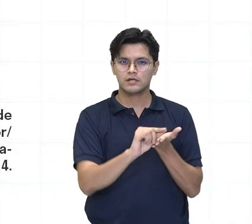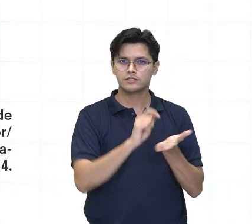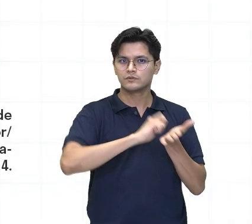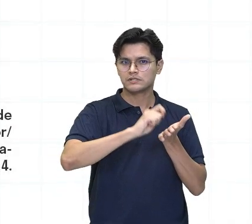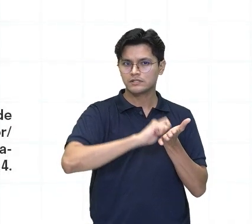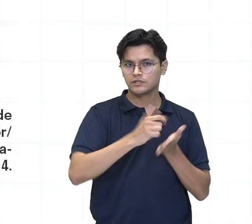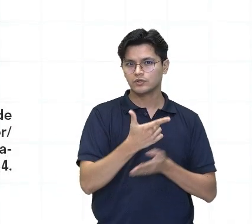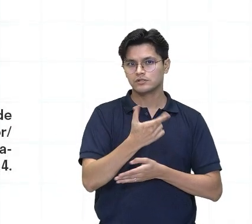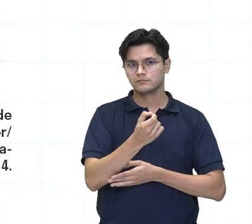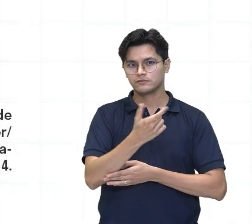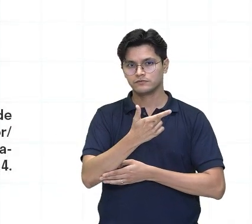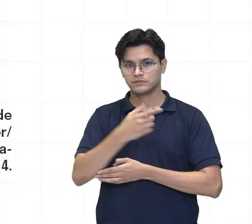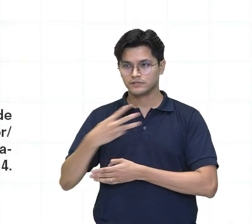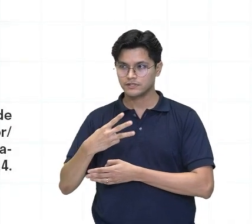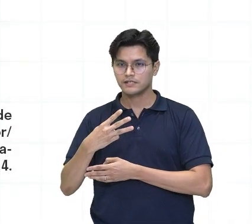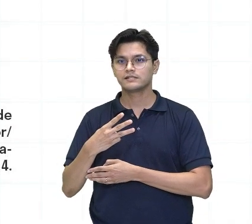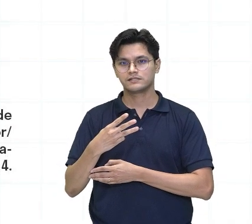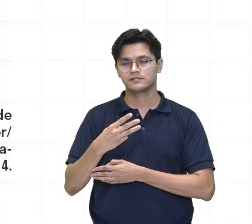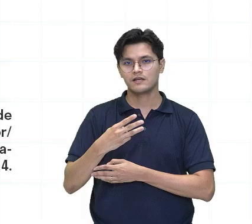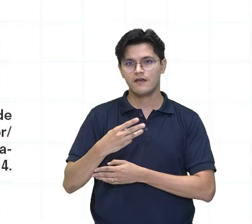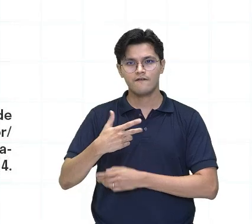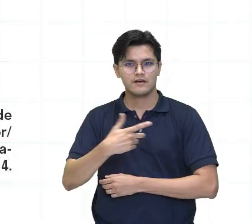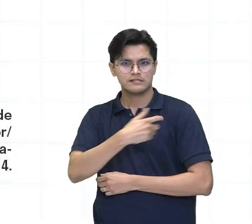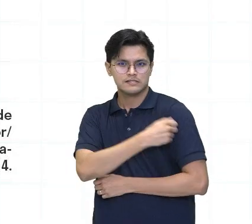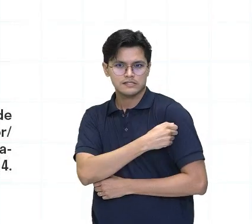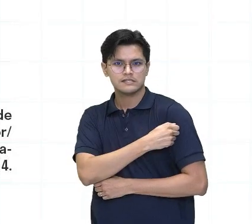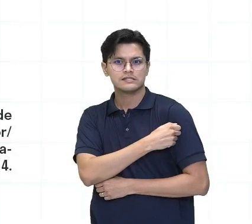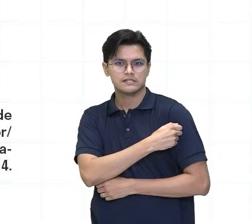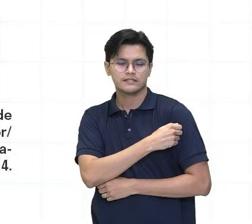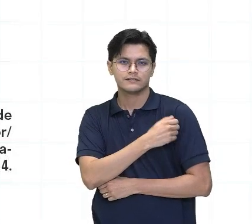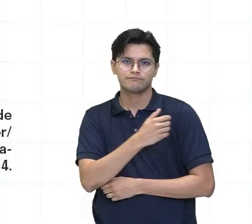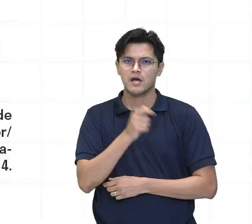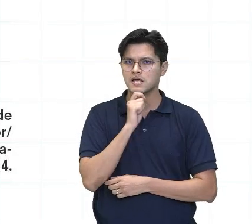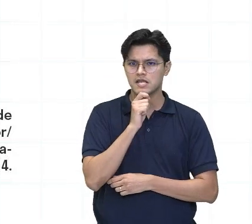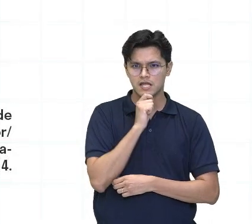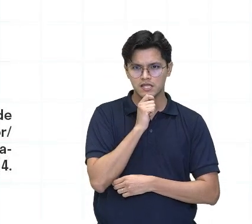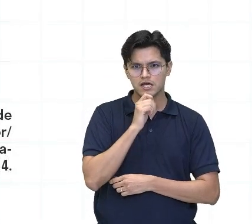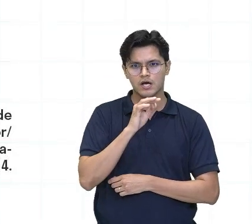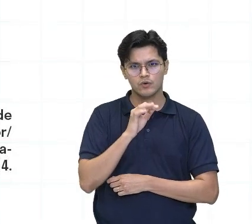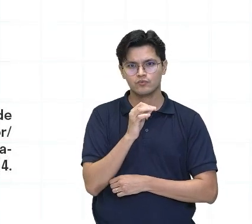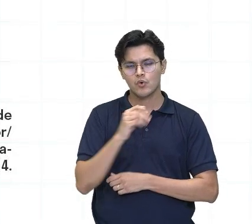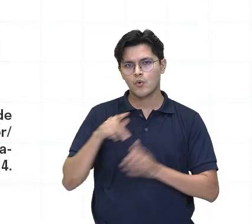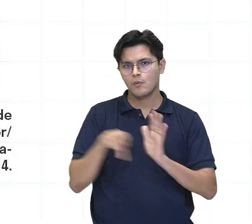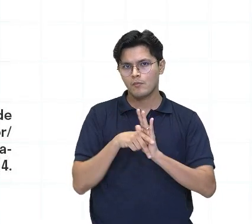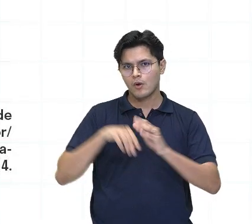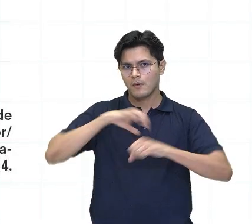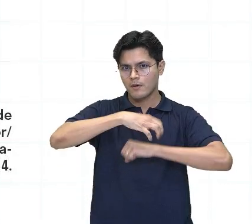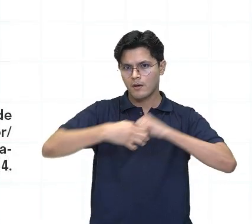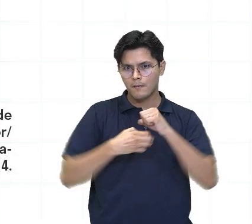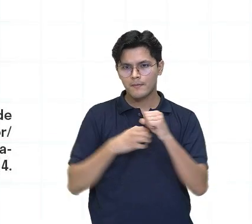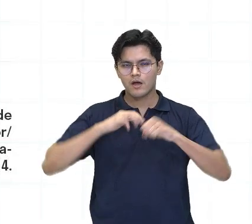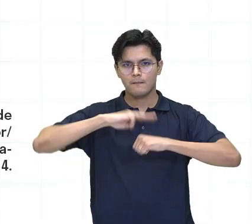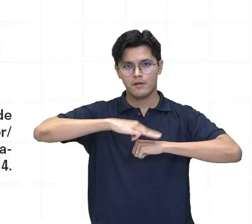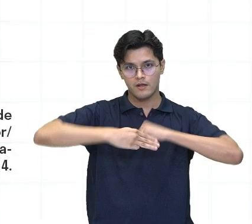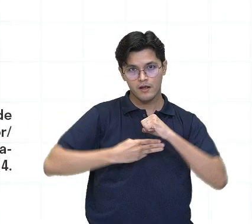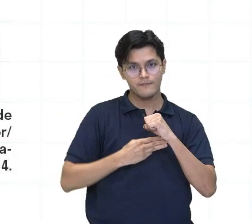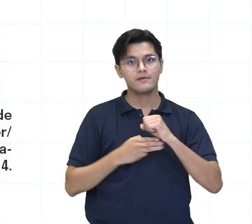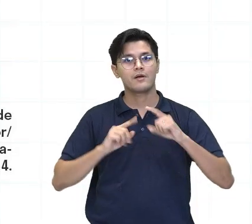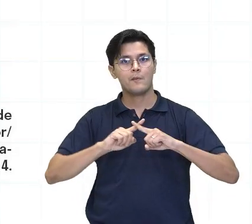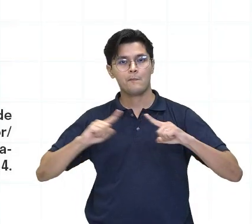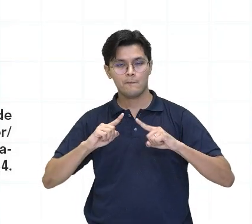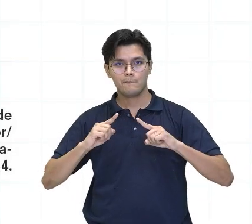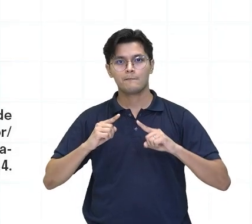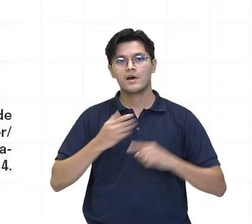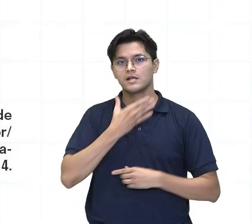2023, não havia vacinas disponíveis para tratar a Zika e a chikungunya. Mas em dezembro do ano passado, o